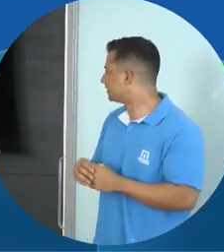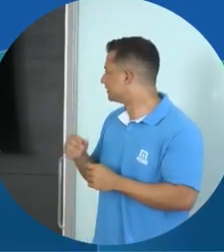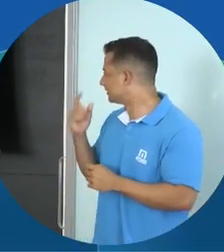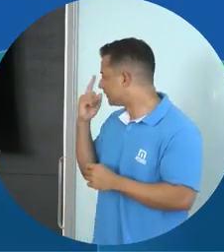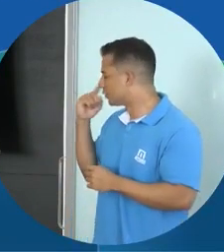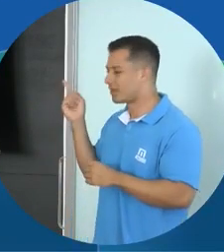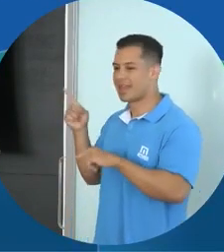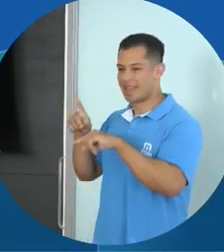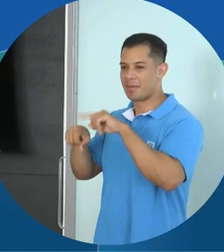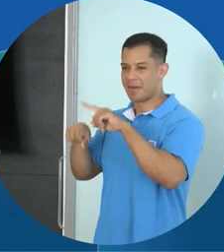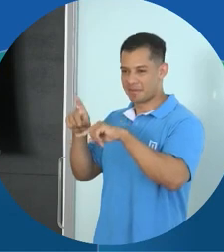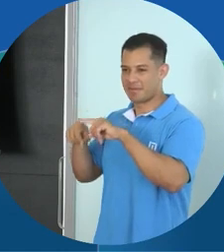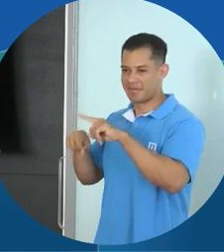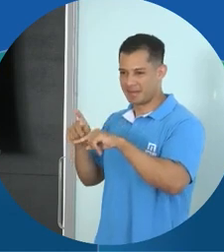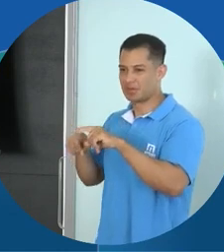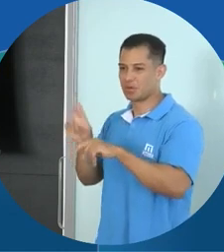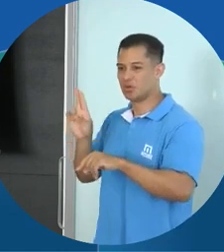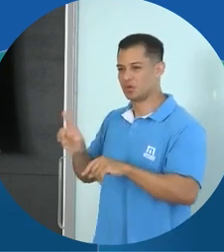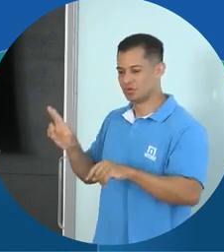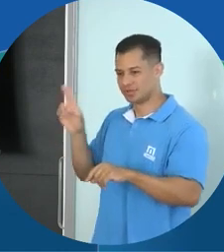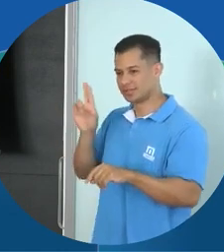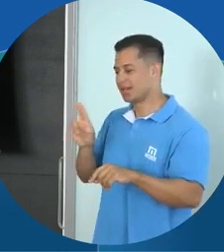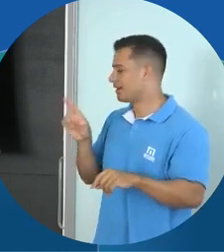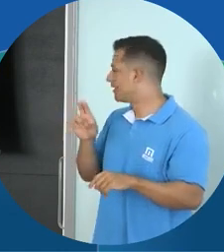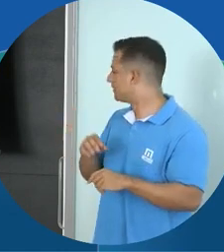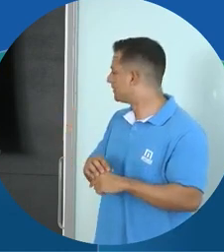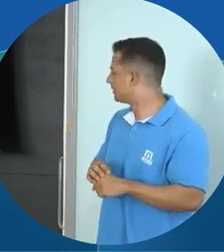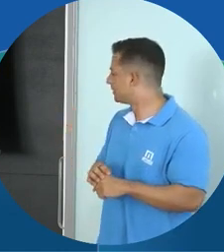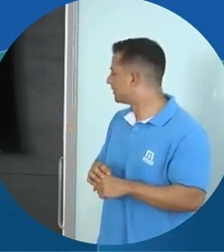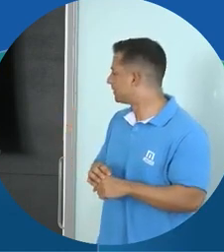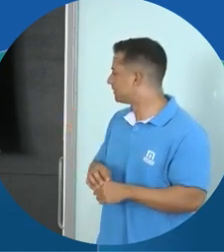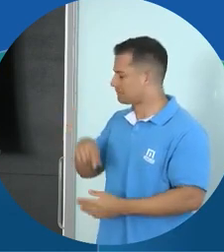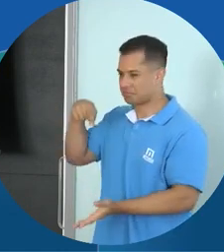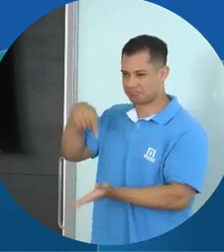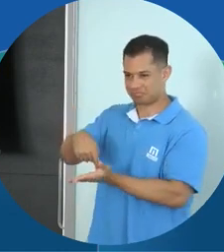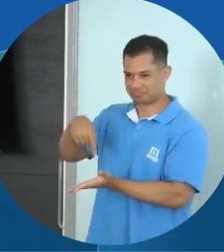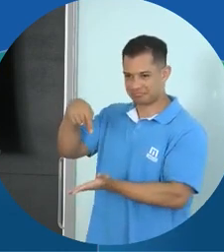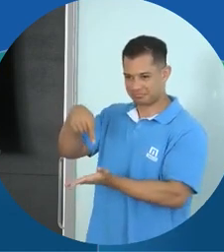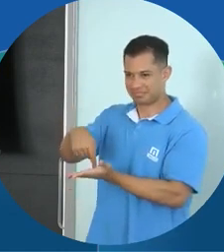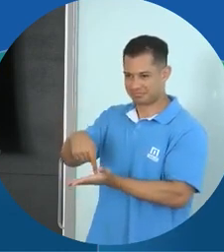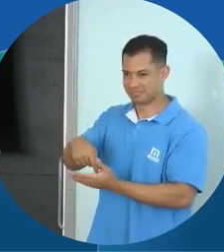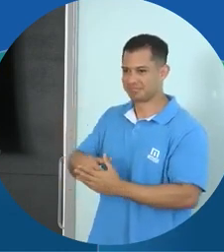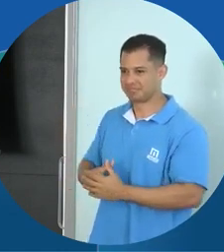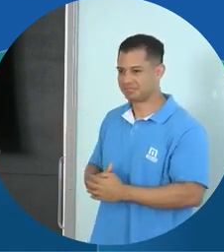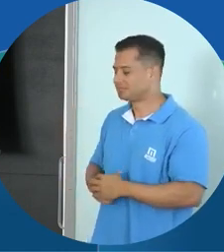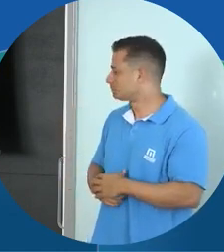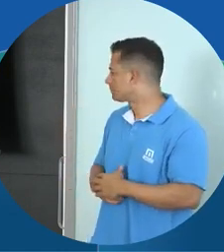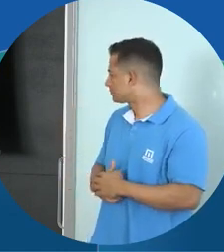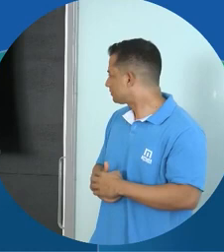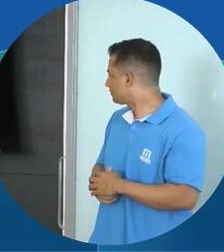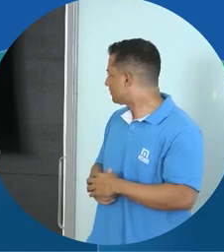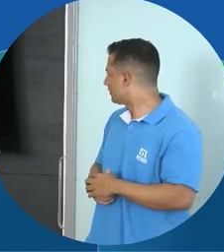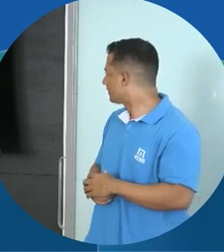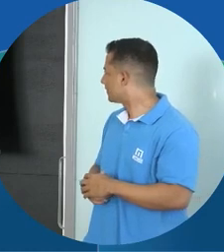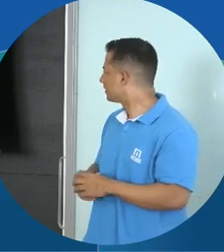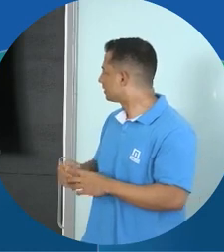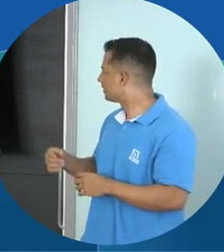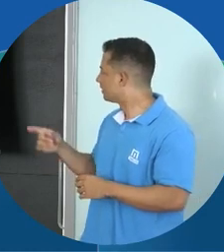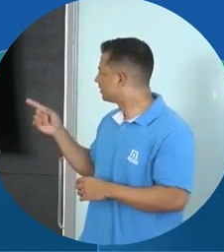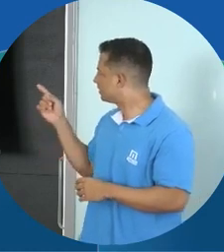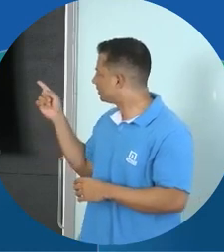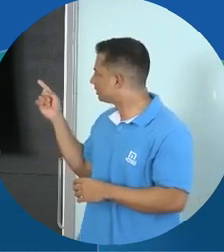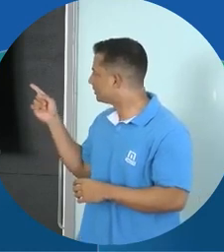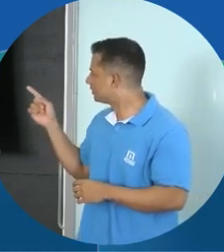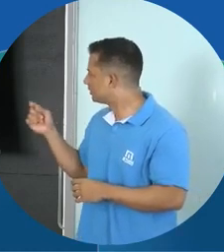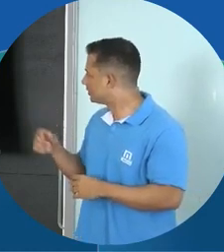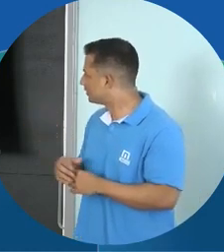né, parte do equipamento que é usado para a execução da estaca. Os platôs, onde foi,